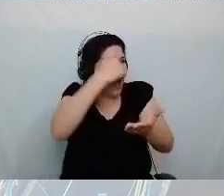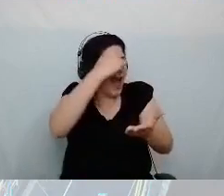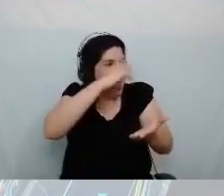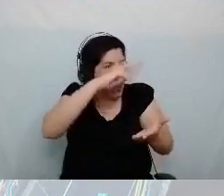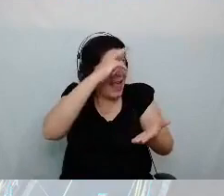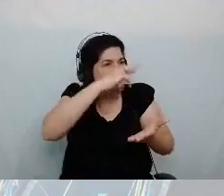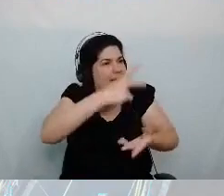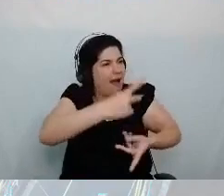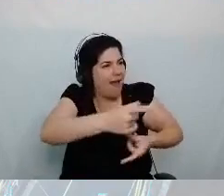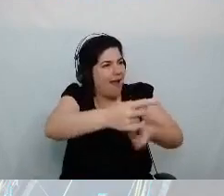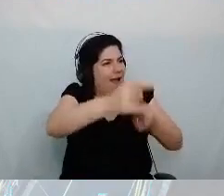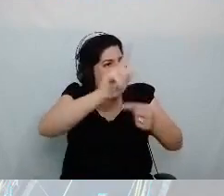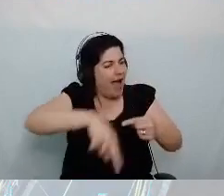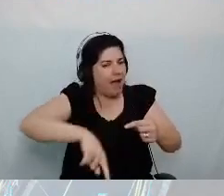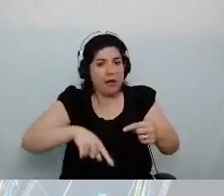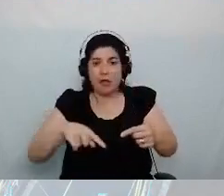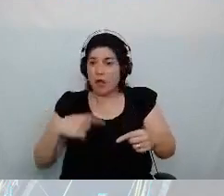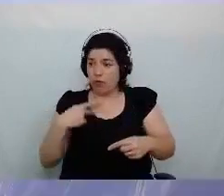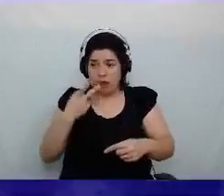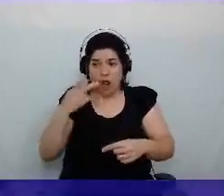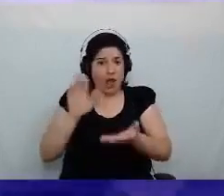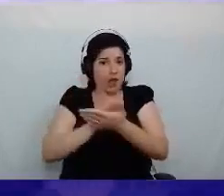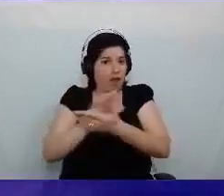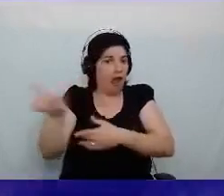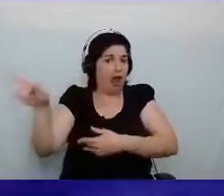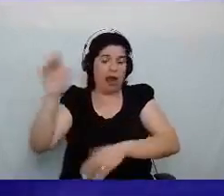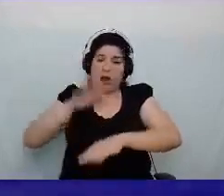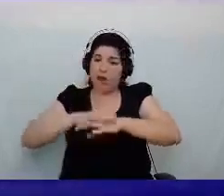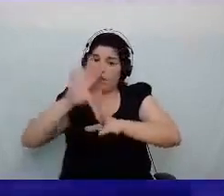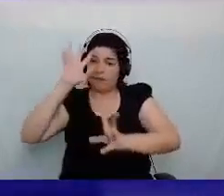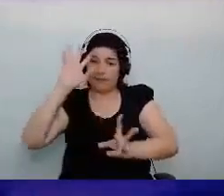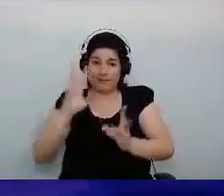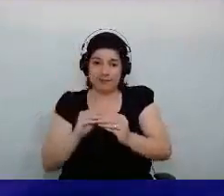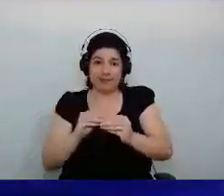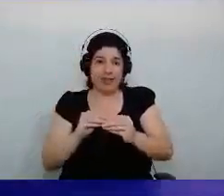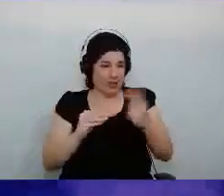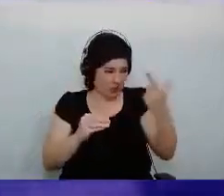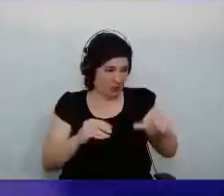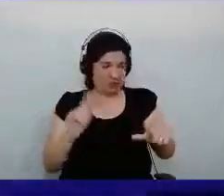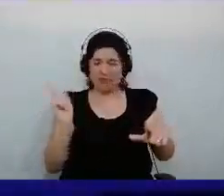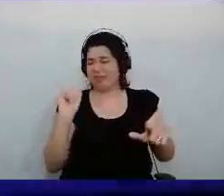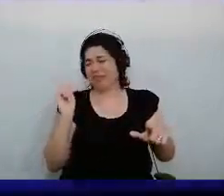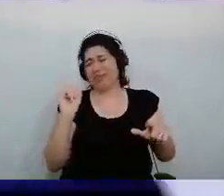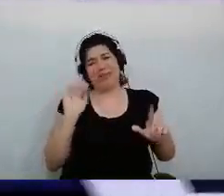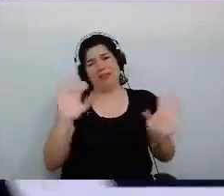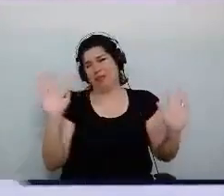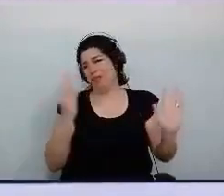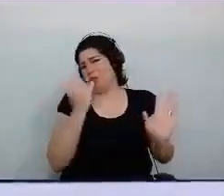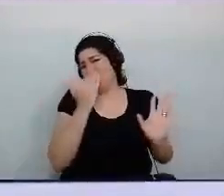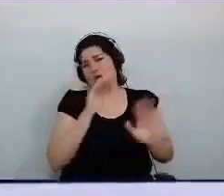conclusão. Né? Não renovei, óbvio, porque eu queria jantar.